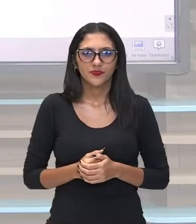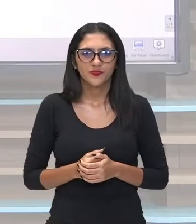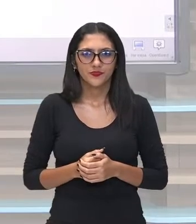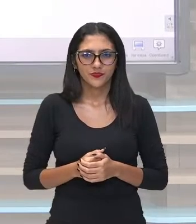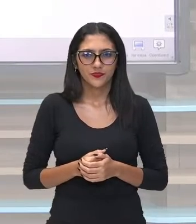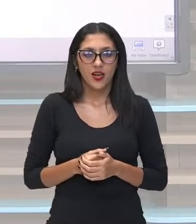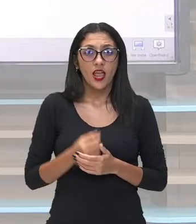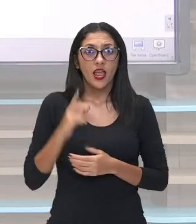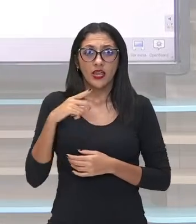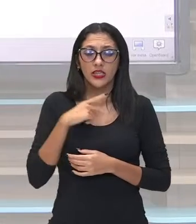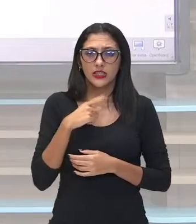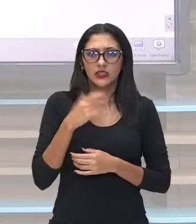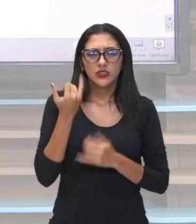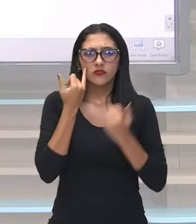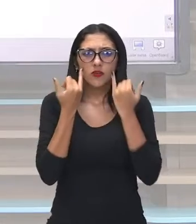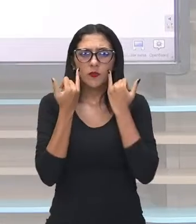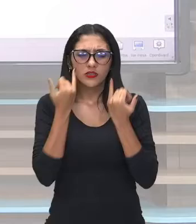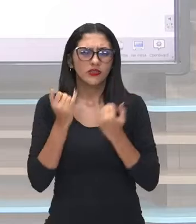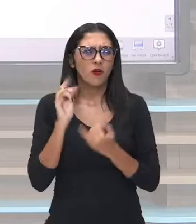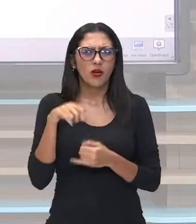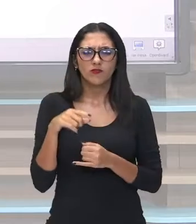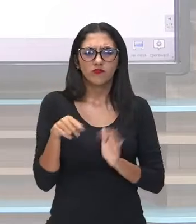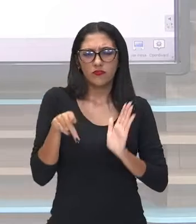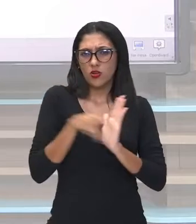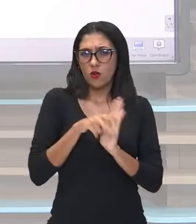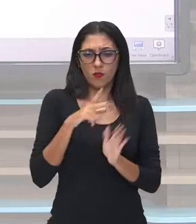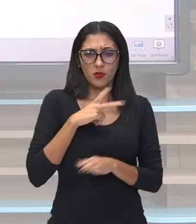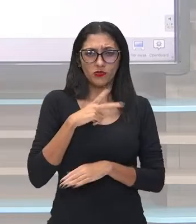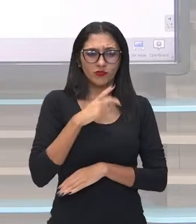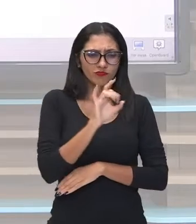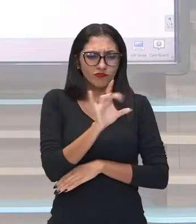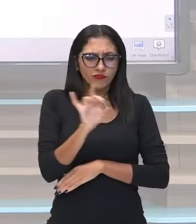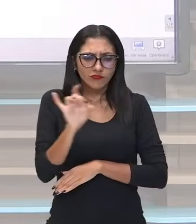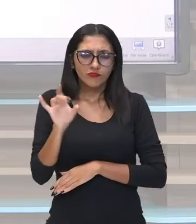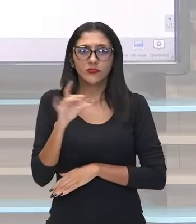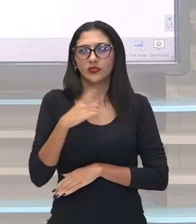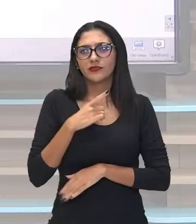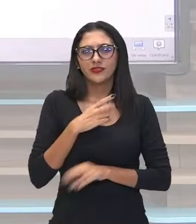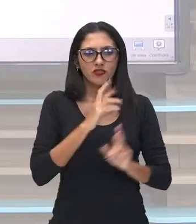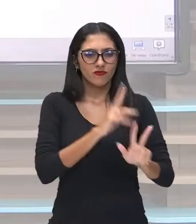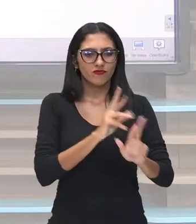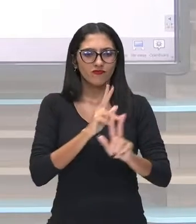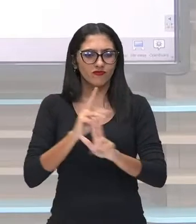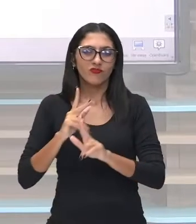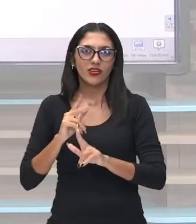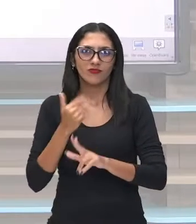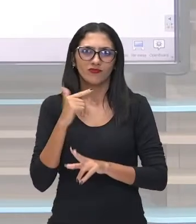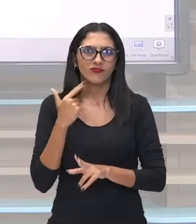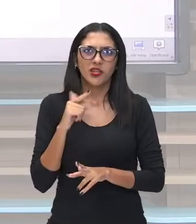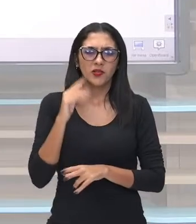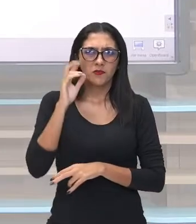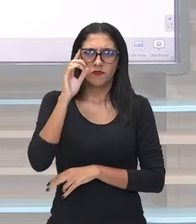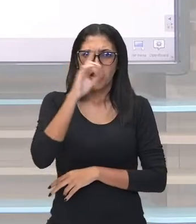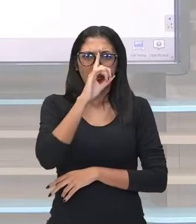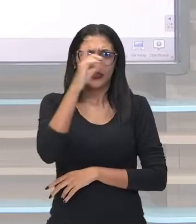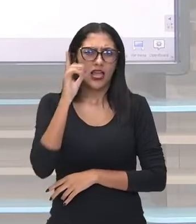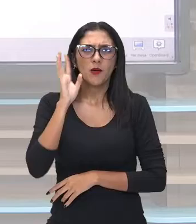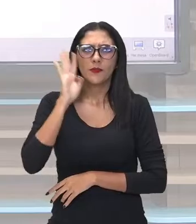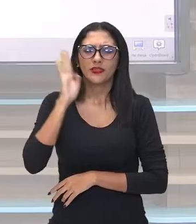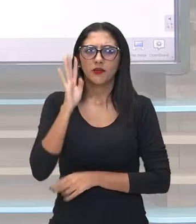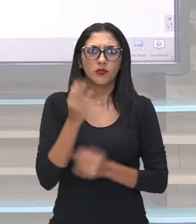bem individual, é de cada um. Ninguém não vai pensar a mesma coisa. Eu posso passar,